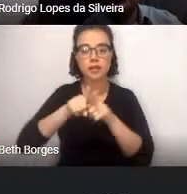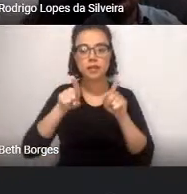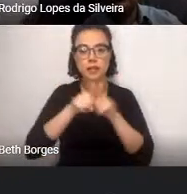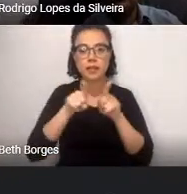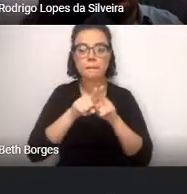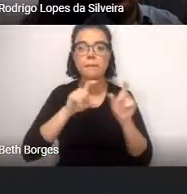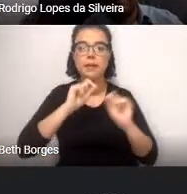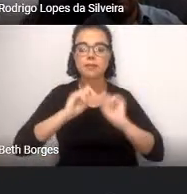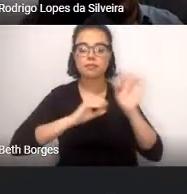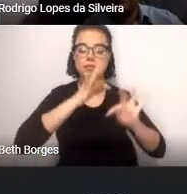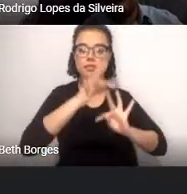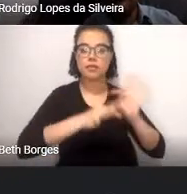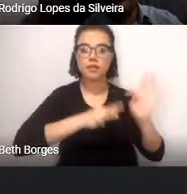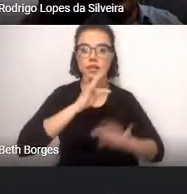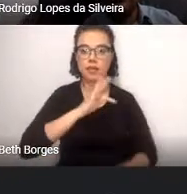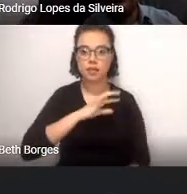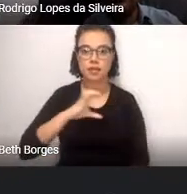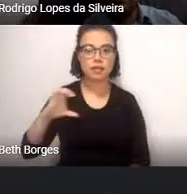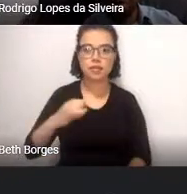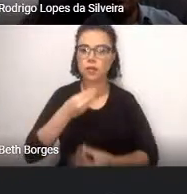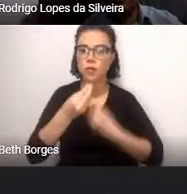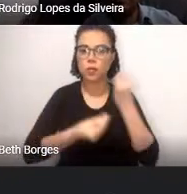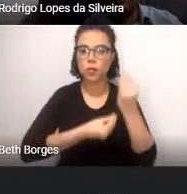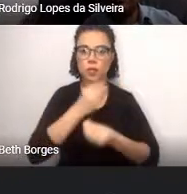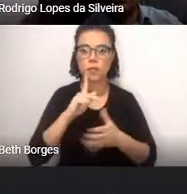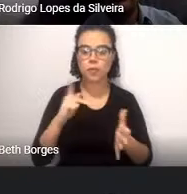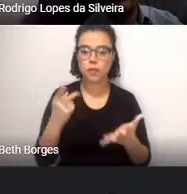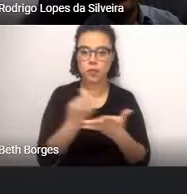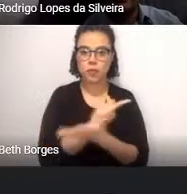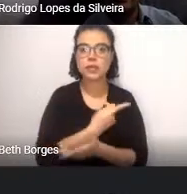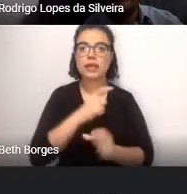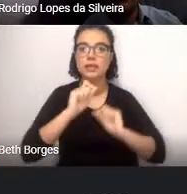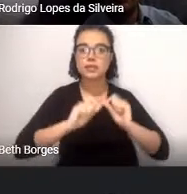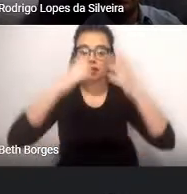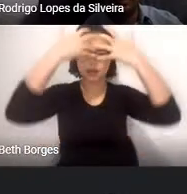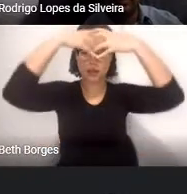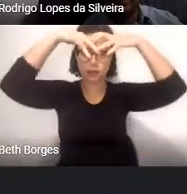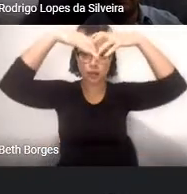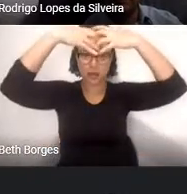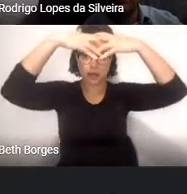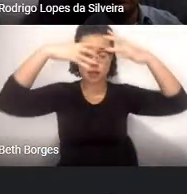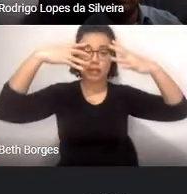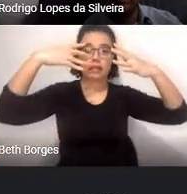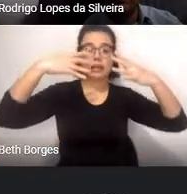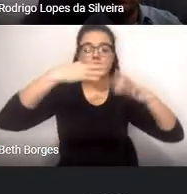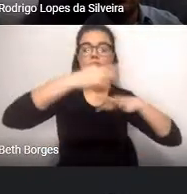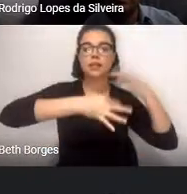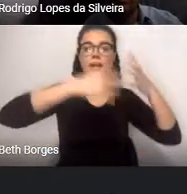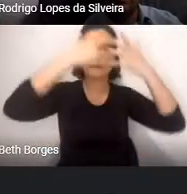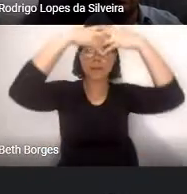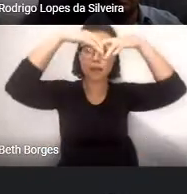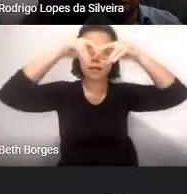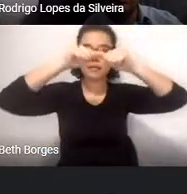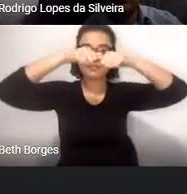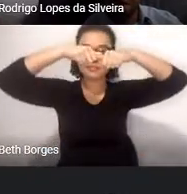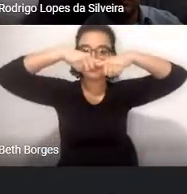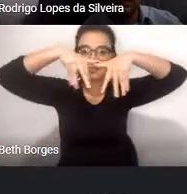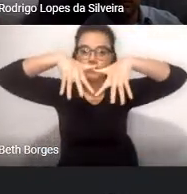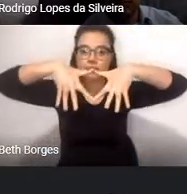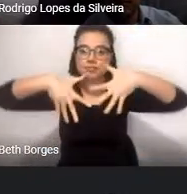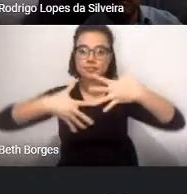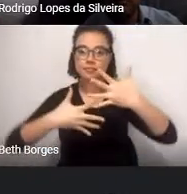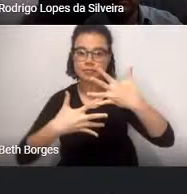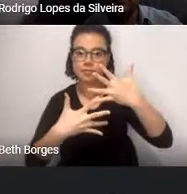esquemas. Tá. A hipnose na TCC e nas terapias de esquemas, a hipnose vem para colaborar, como eu